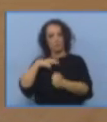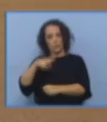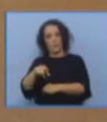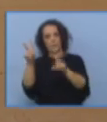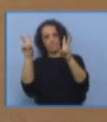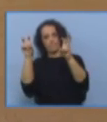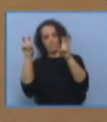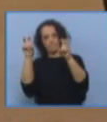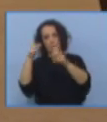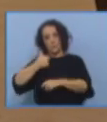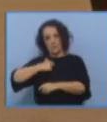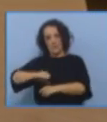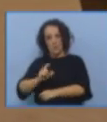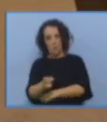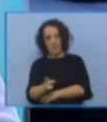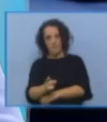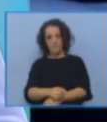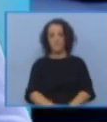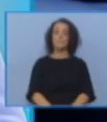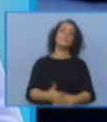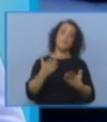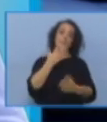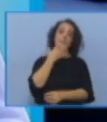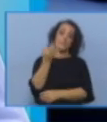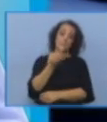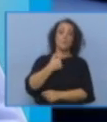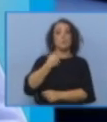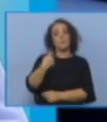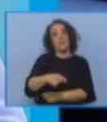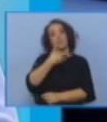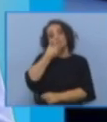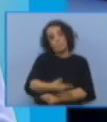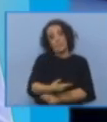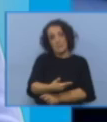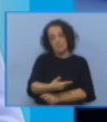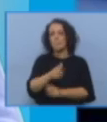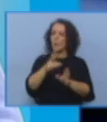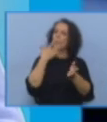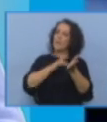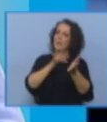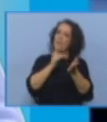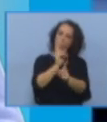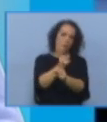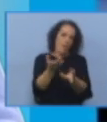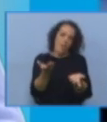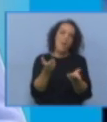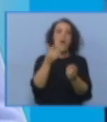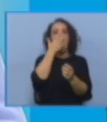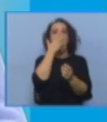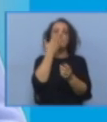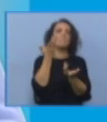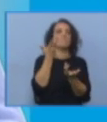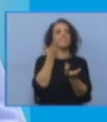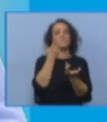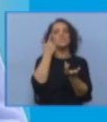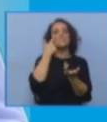questão da etnia cigana. Porque, pronto, eu também tenho essa experiência, partilhei. Aliás, o livro é um bocadinho isso, é uma partilha de experiências